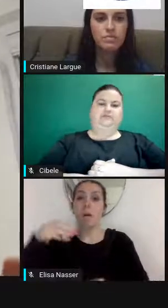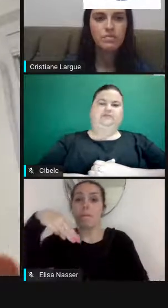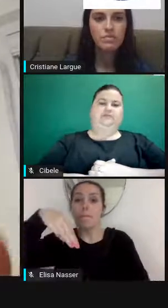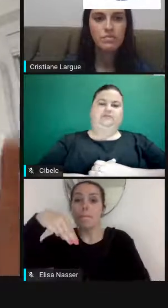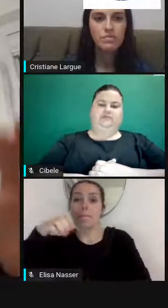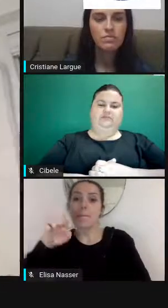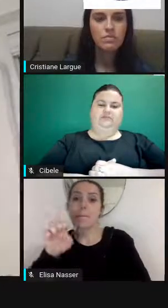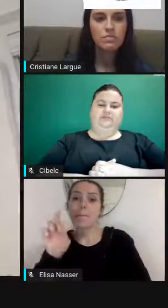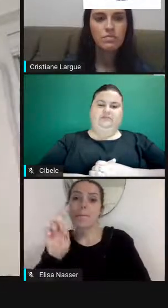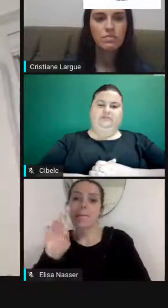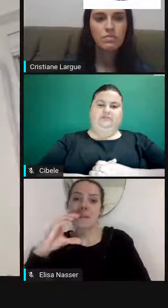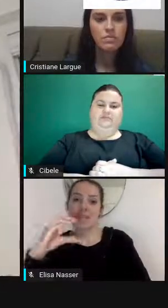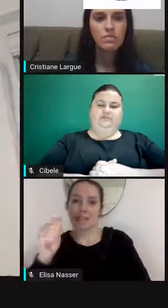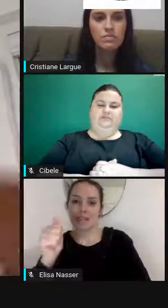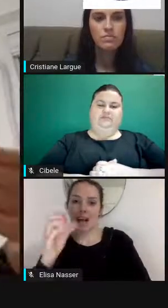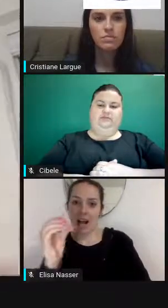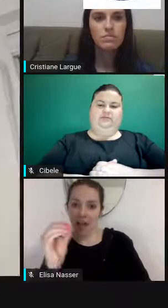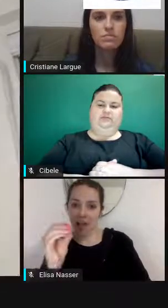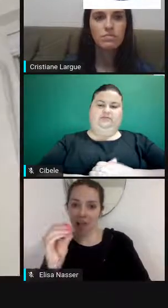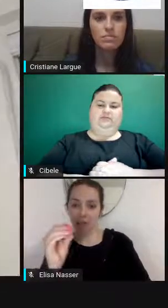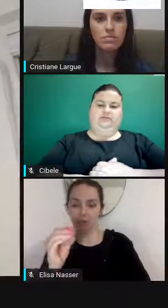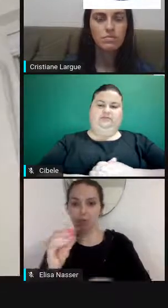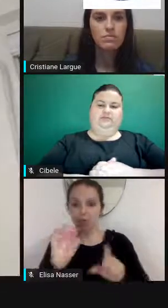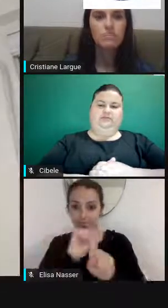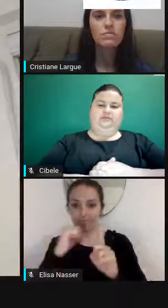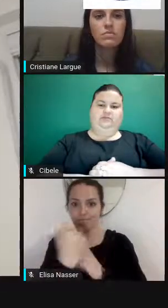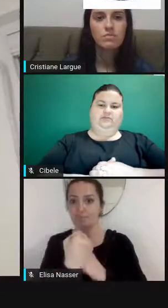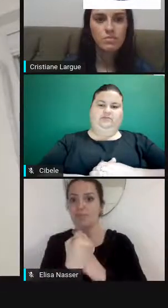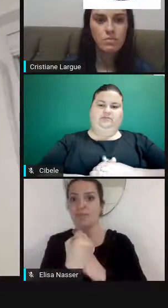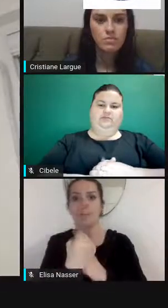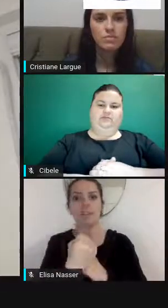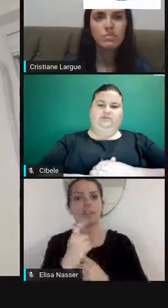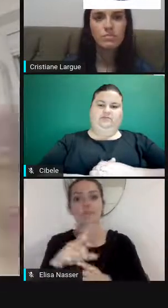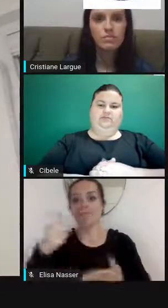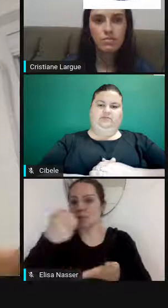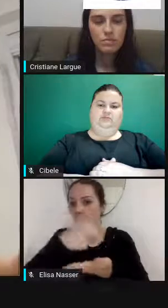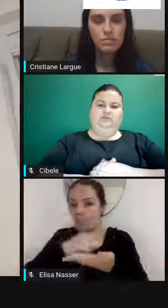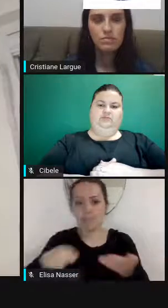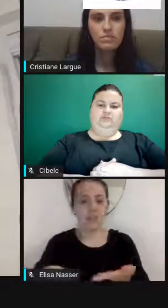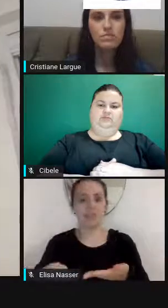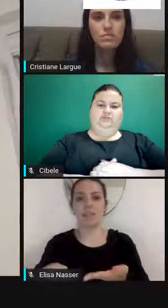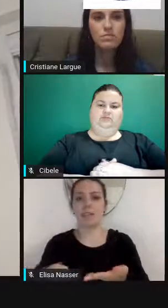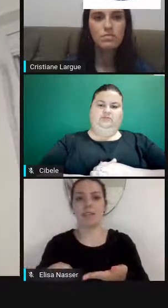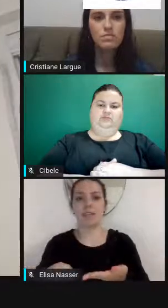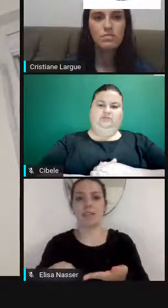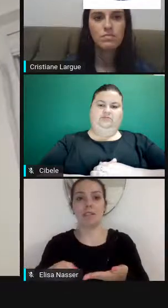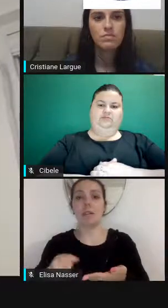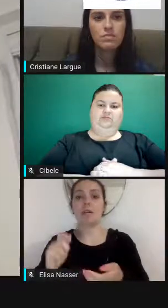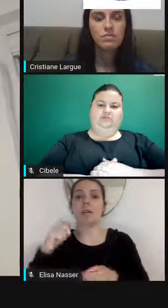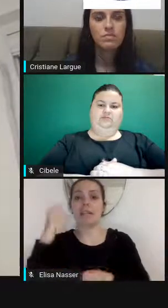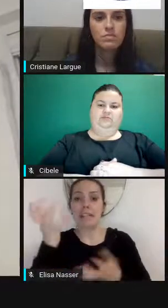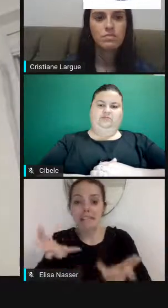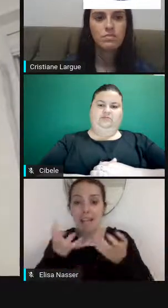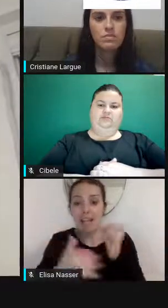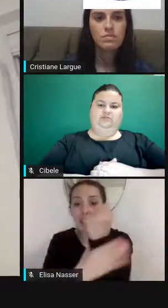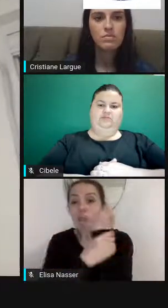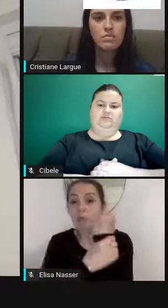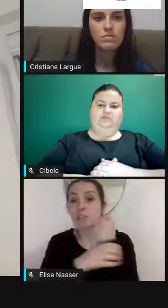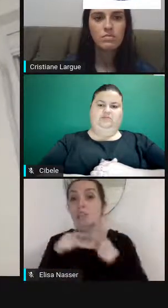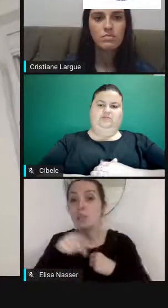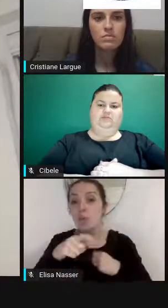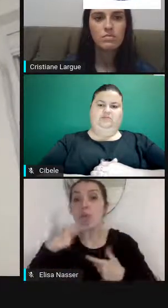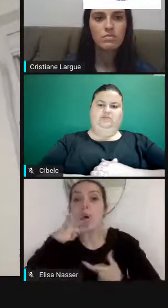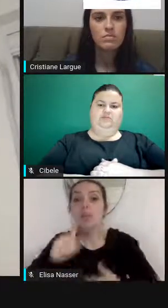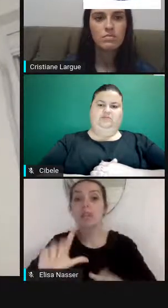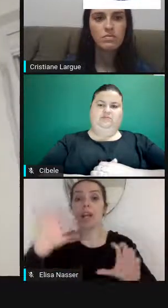o mercado quer que você esteja ele aqui só para resolver e que tu tem a segurança para resolver os problemas a o fulaninho lá com problema com cupim lá no